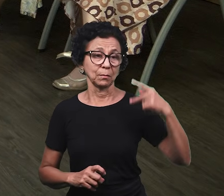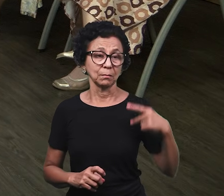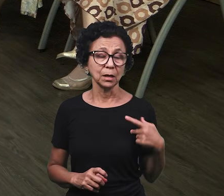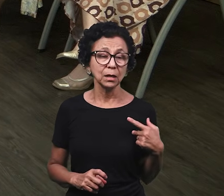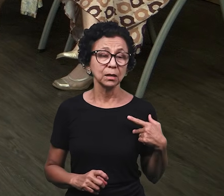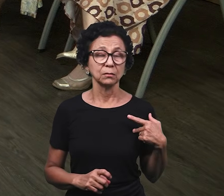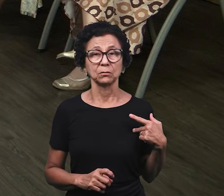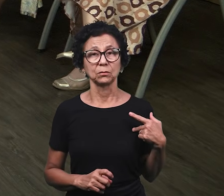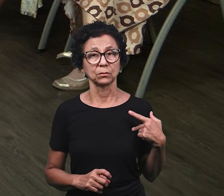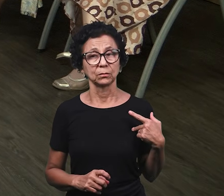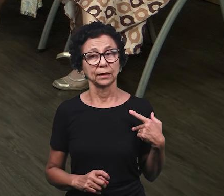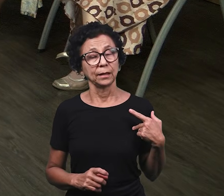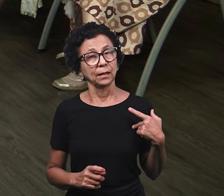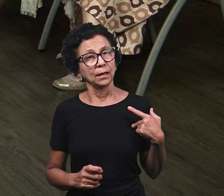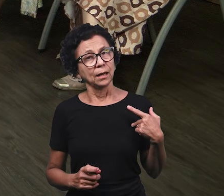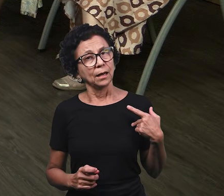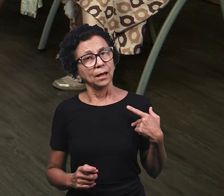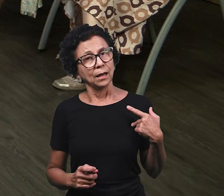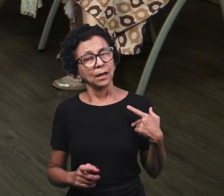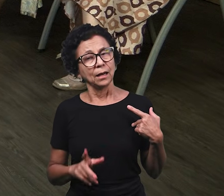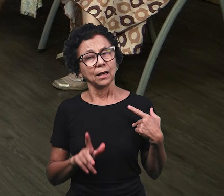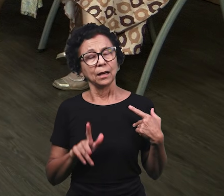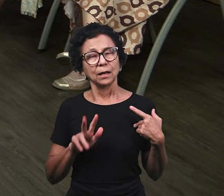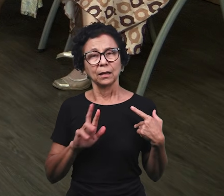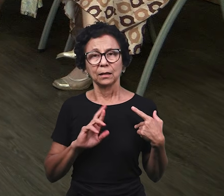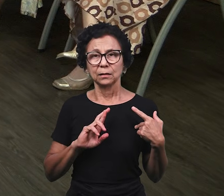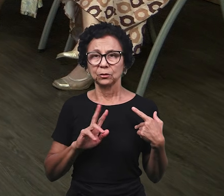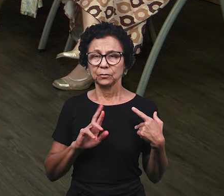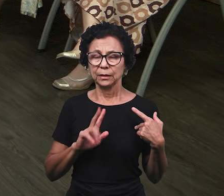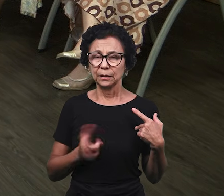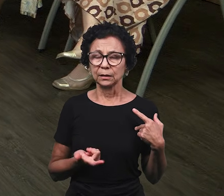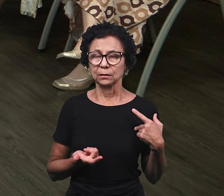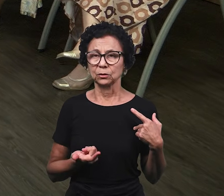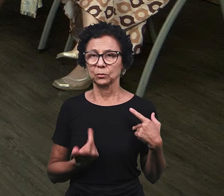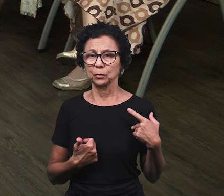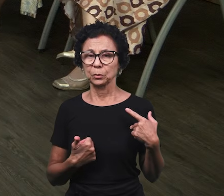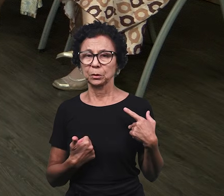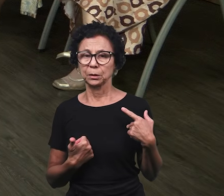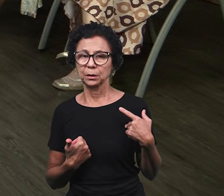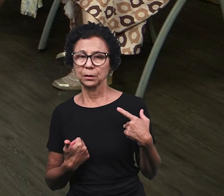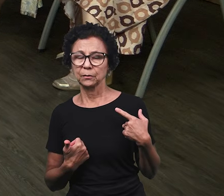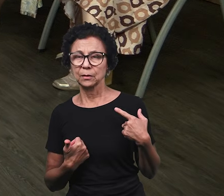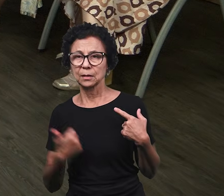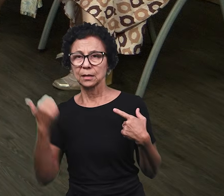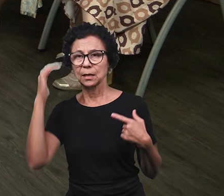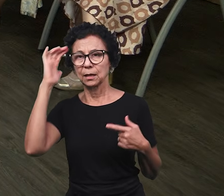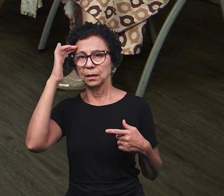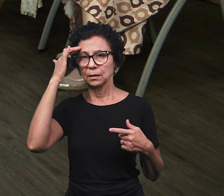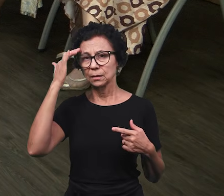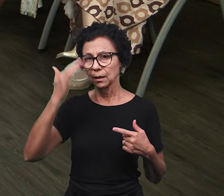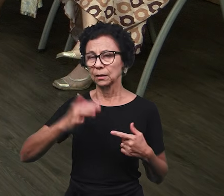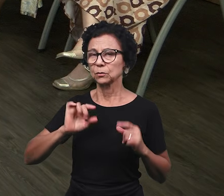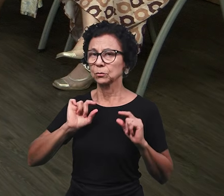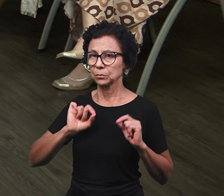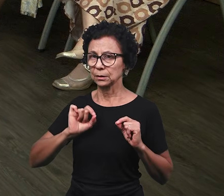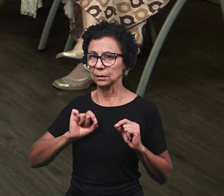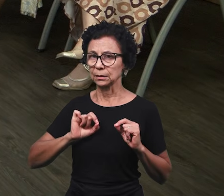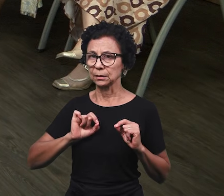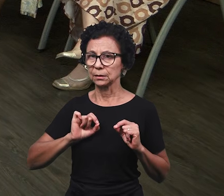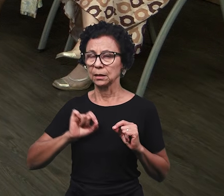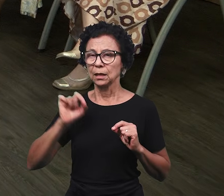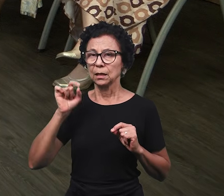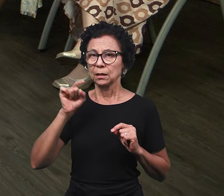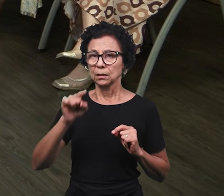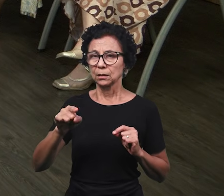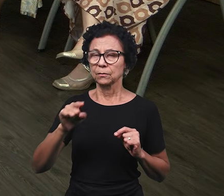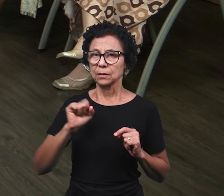parte do homem, ele começa nessa relação, nessa compreensão de que Deus